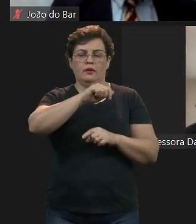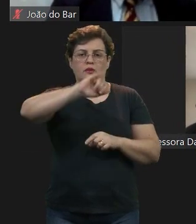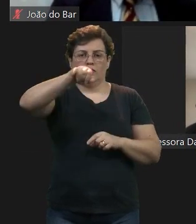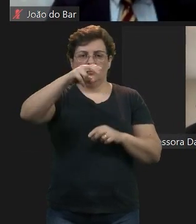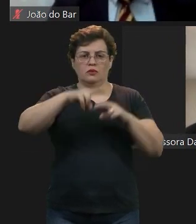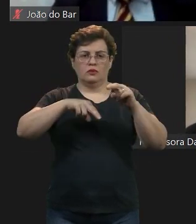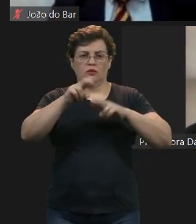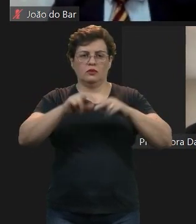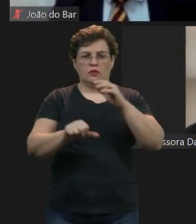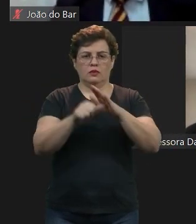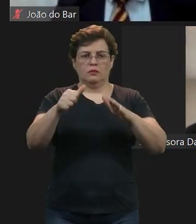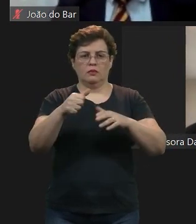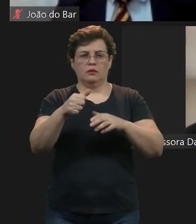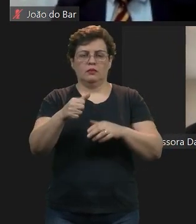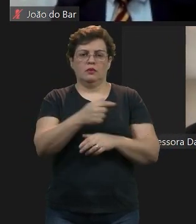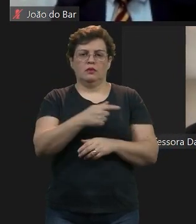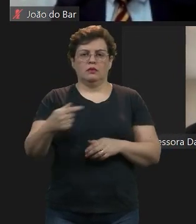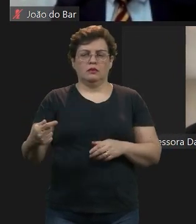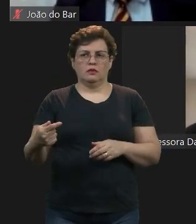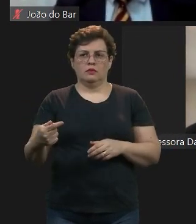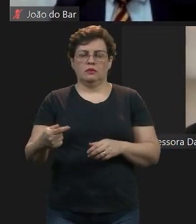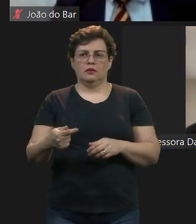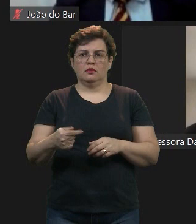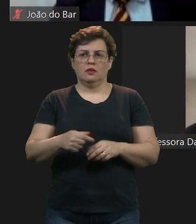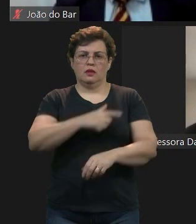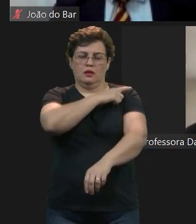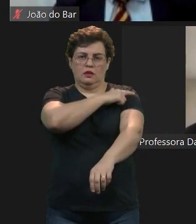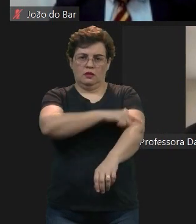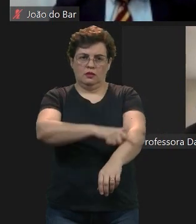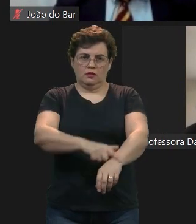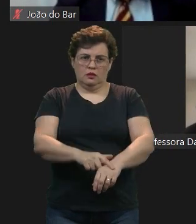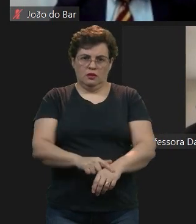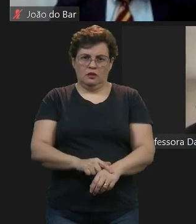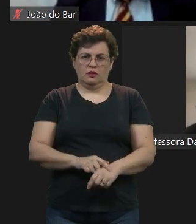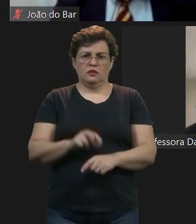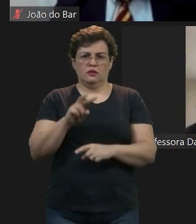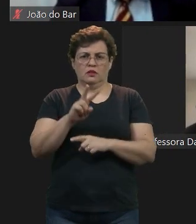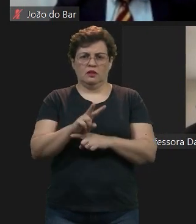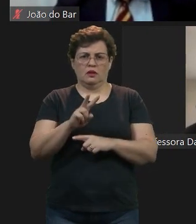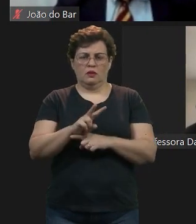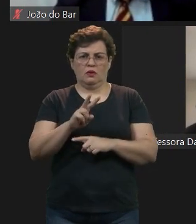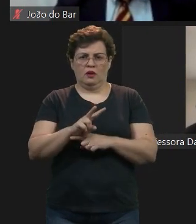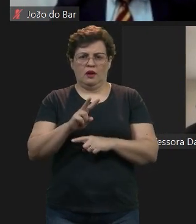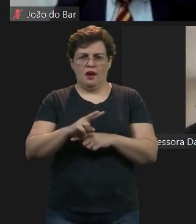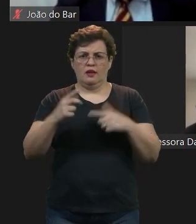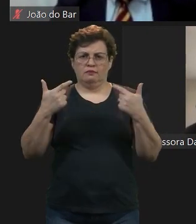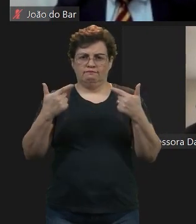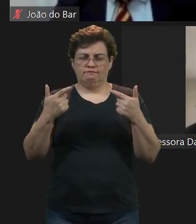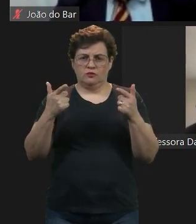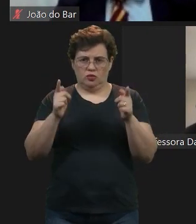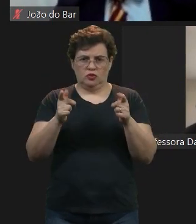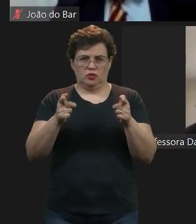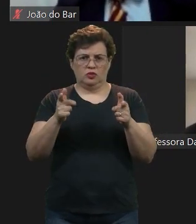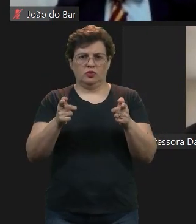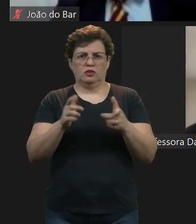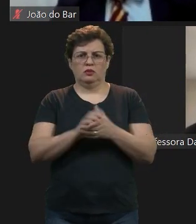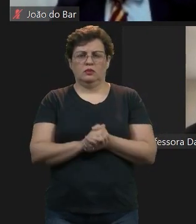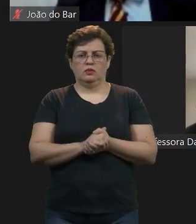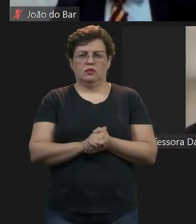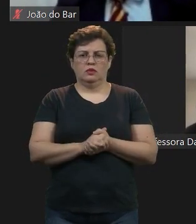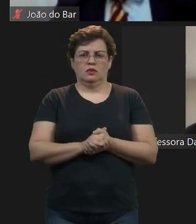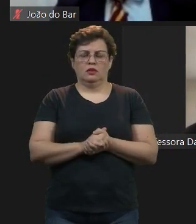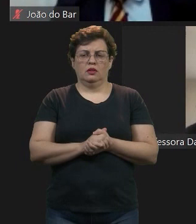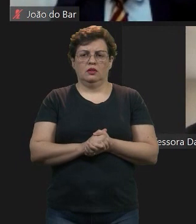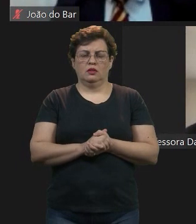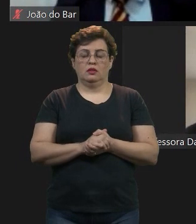a Semana Educativa de Guarda e Manuseio de Armas de Fogo. Durante o mês, a festa em homenagem ao padroeiro